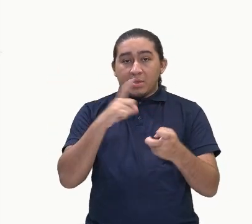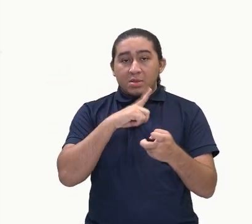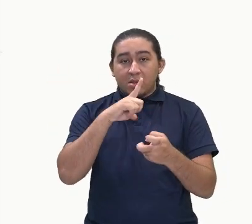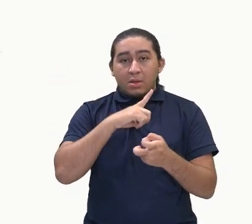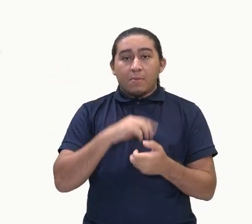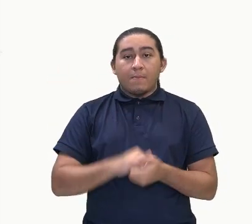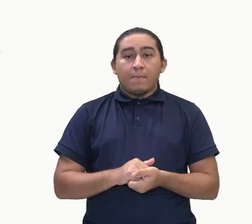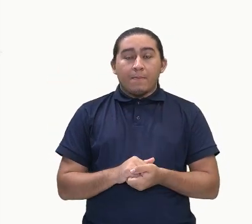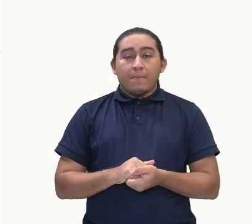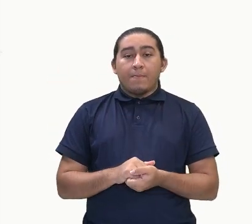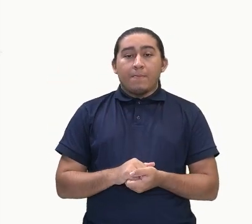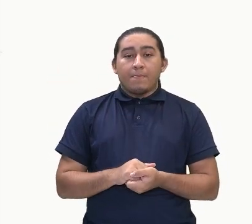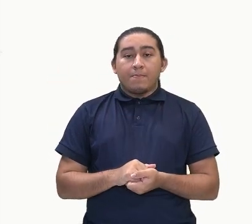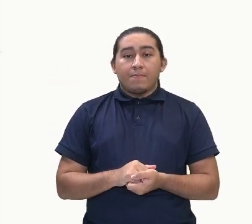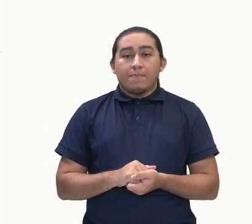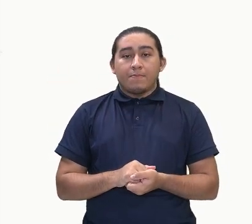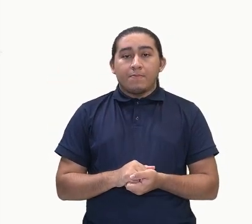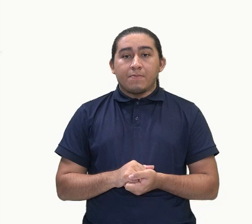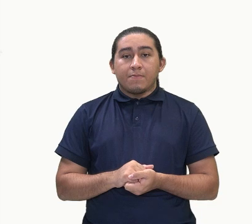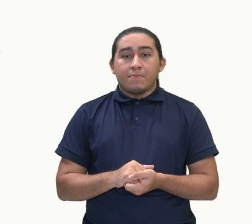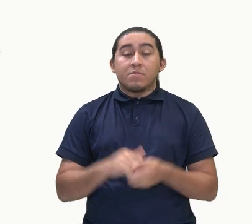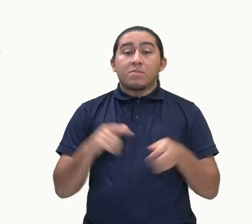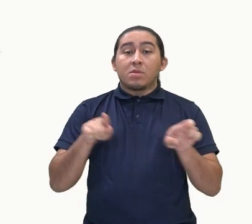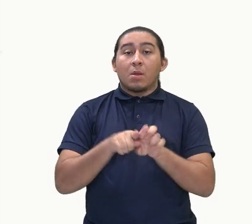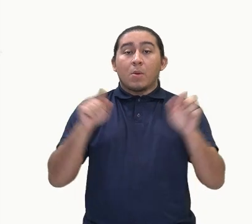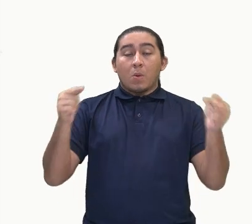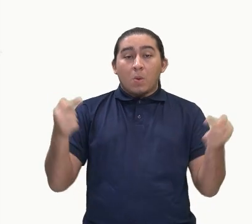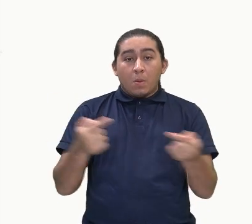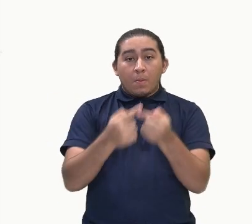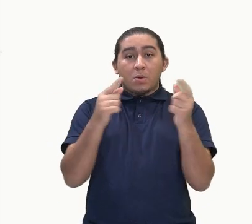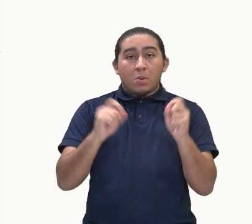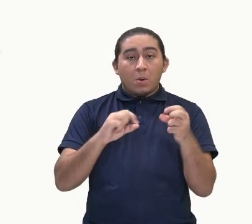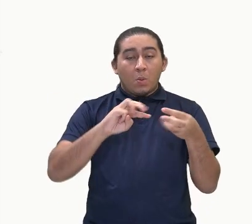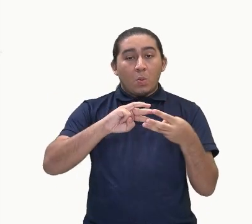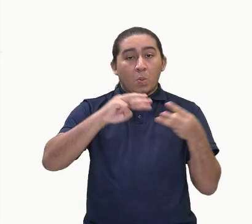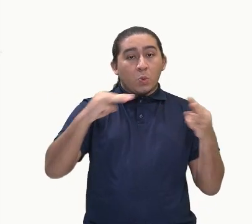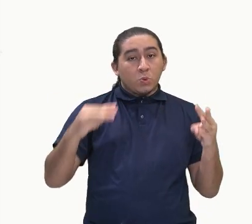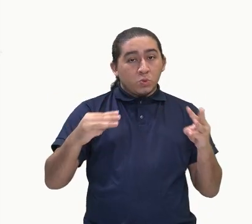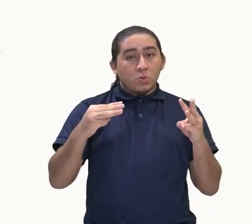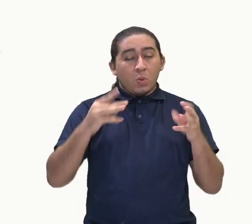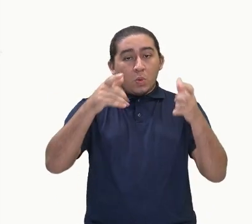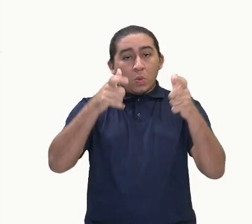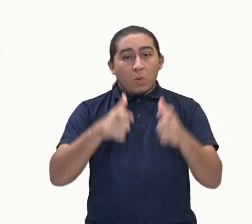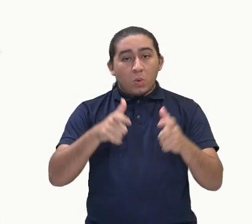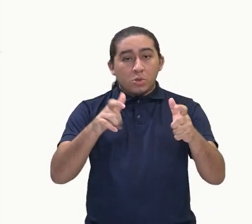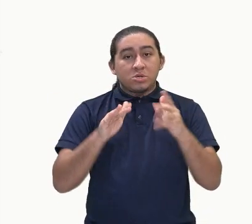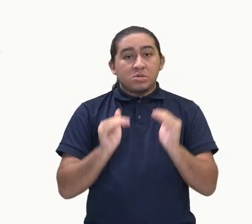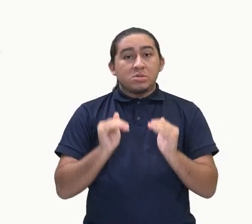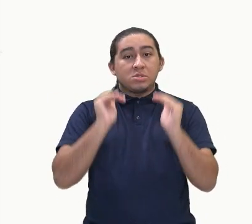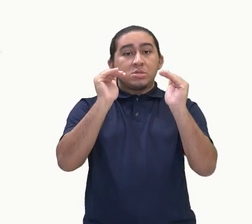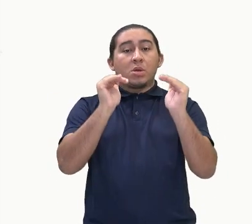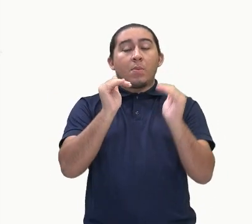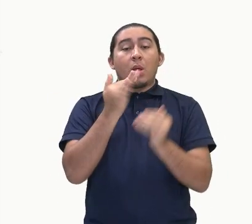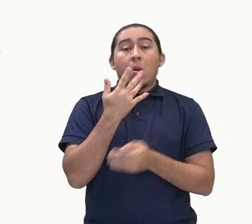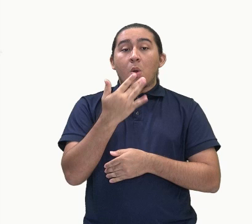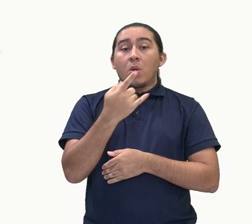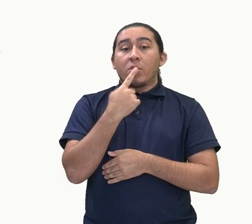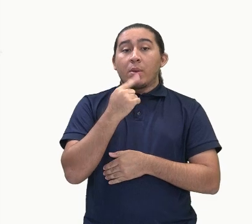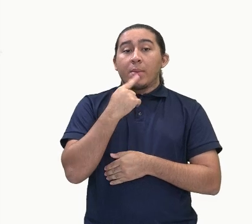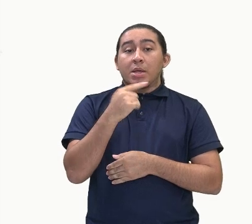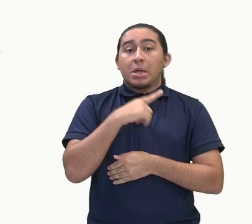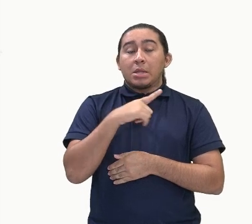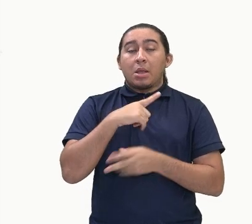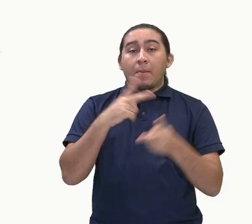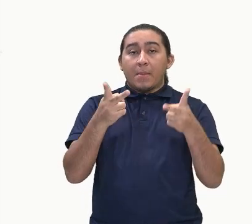quadríceps, e ele está fazendo essa ligação aqui do músculo, ó. Aqui em cima, em vermelho, você consegue observar